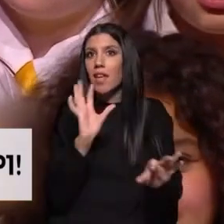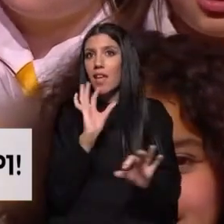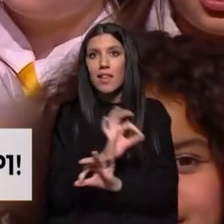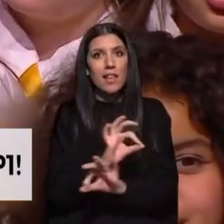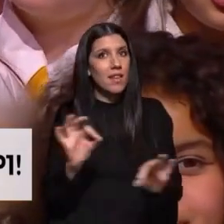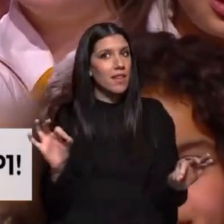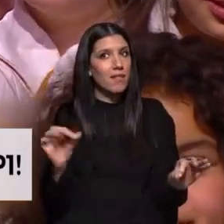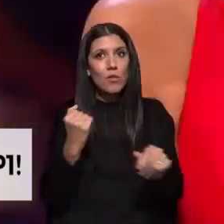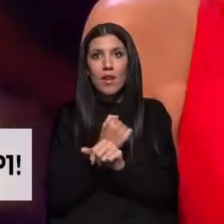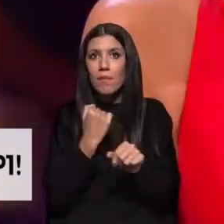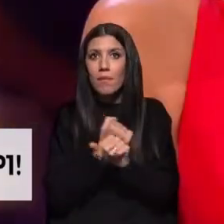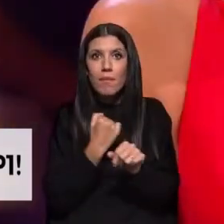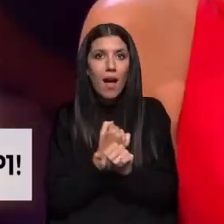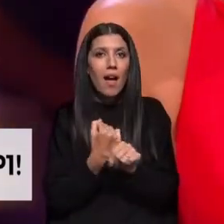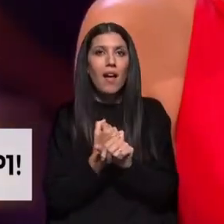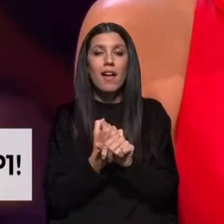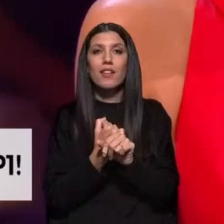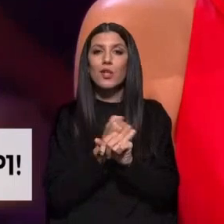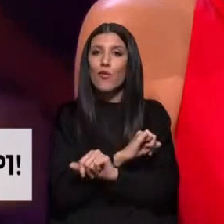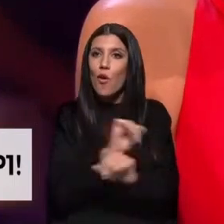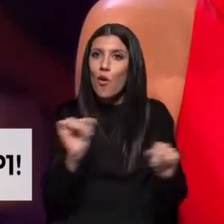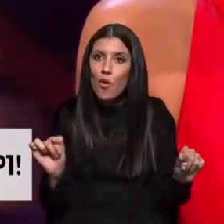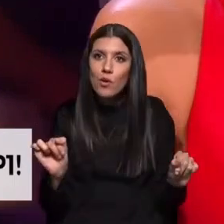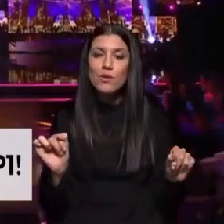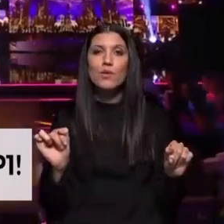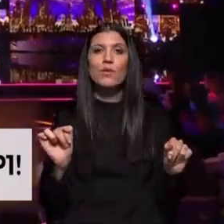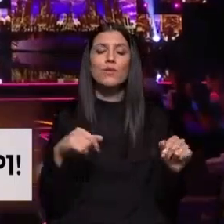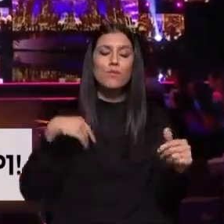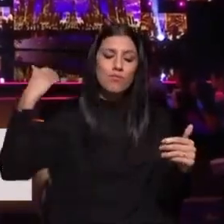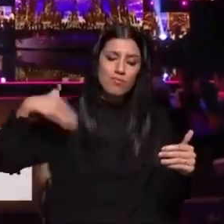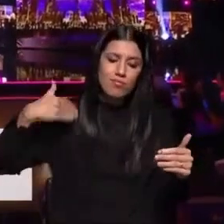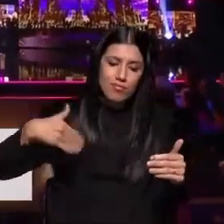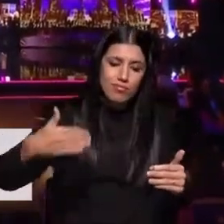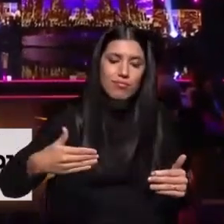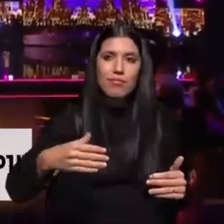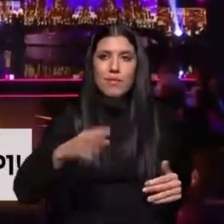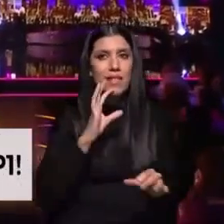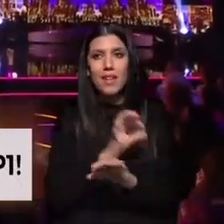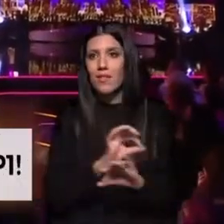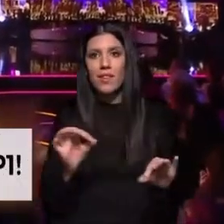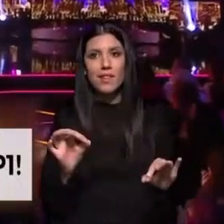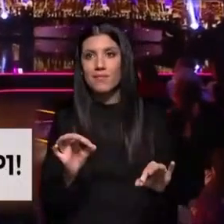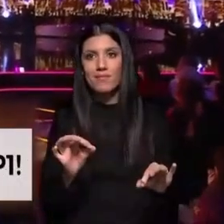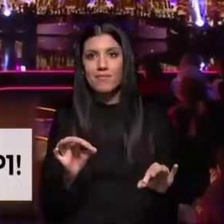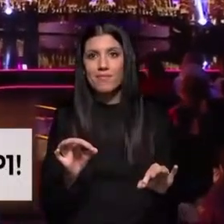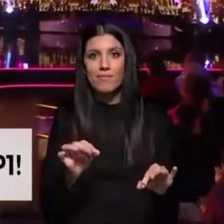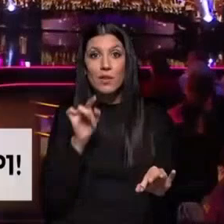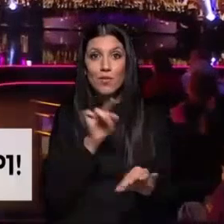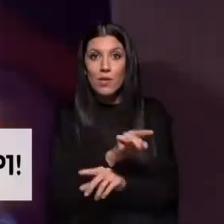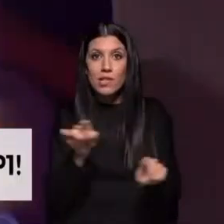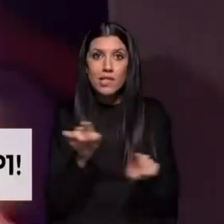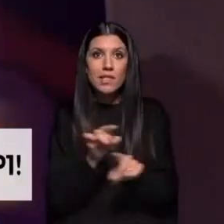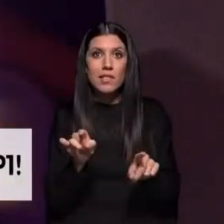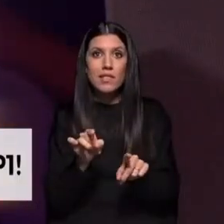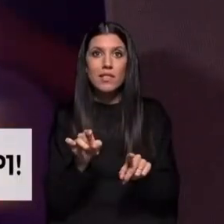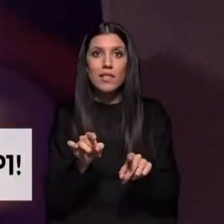incríveis. O trabalho que tem sido feito é inacreditável. Vocês são de